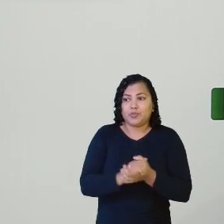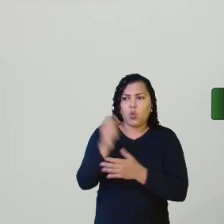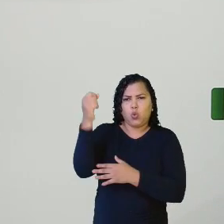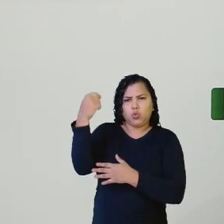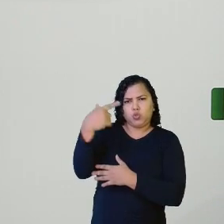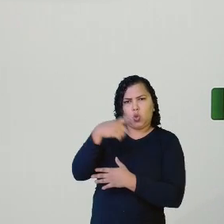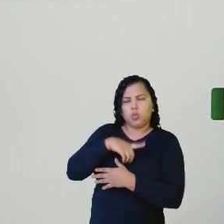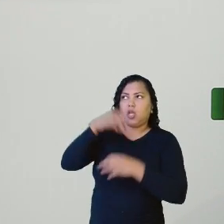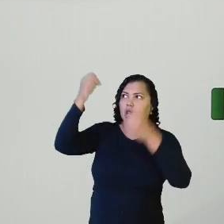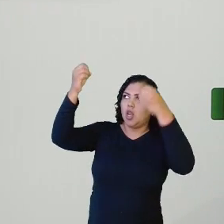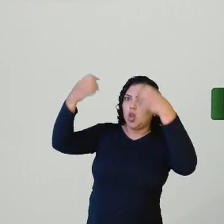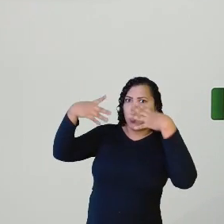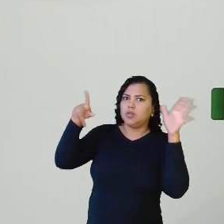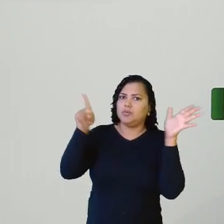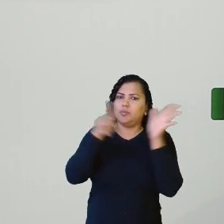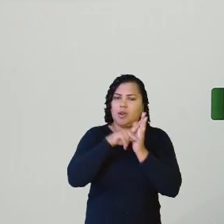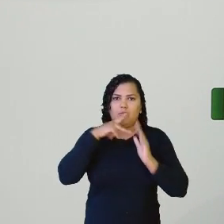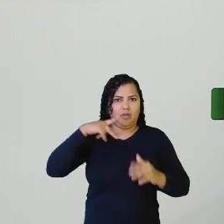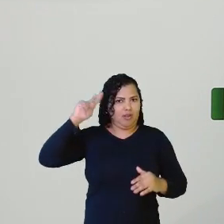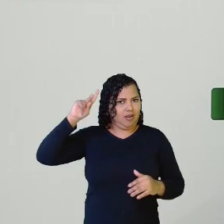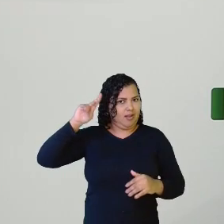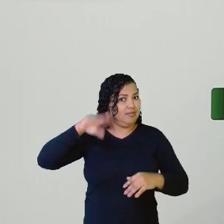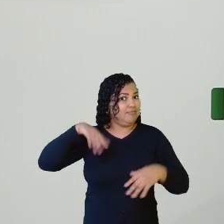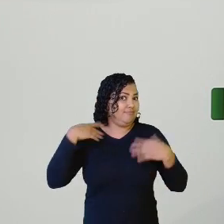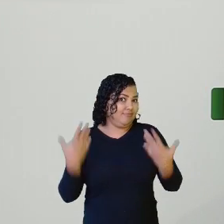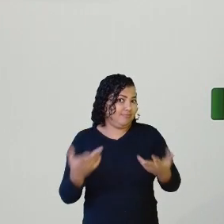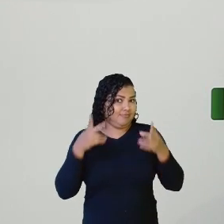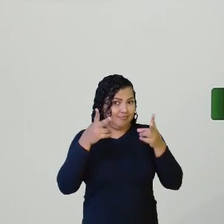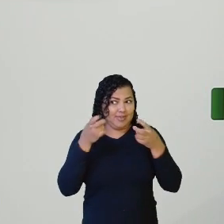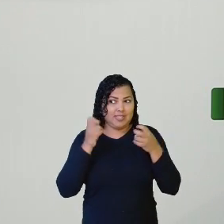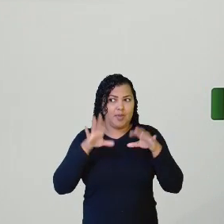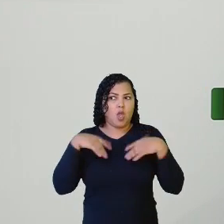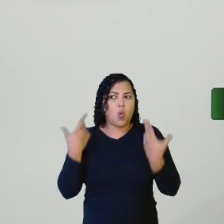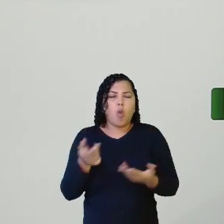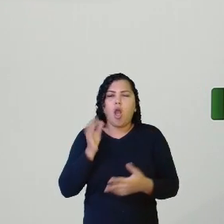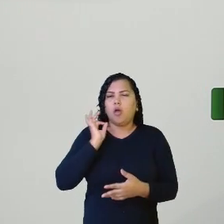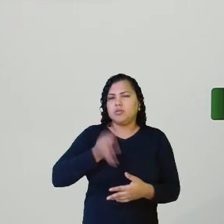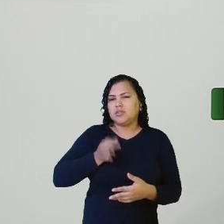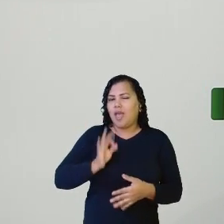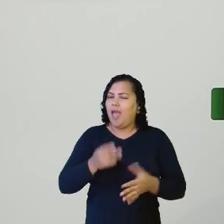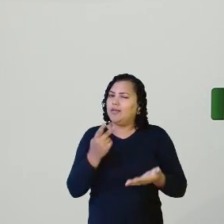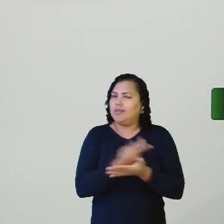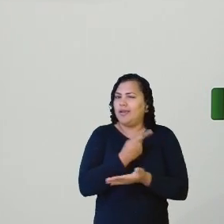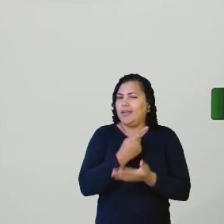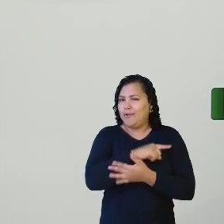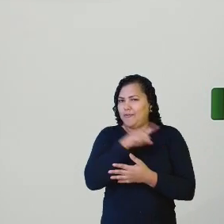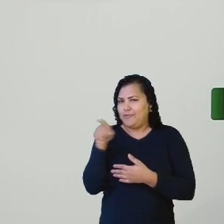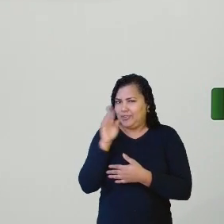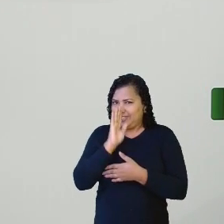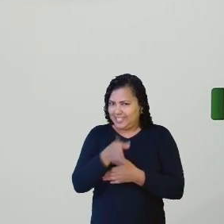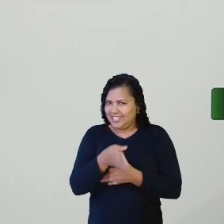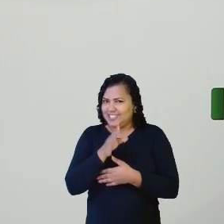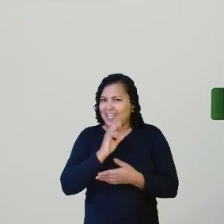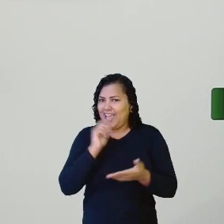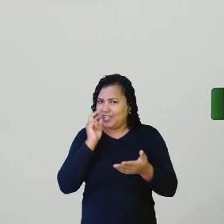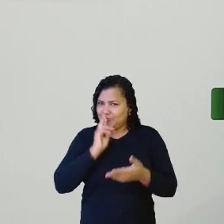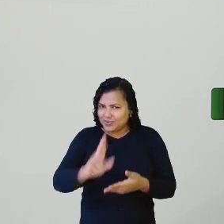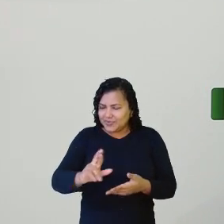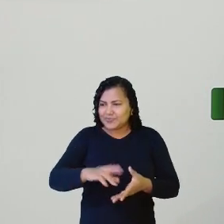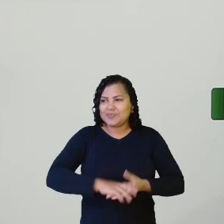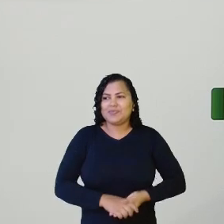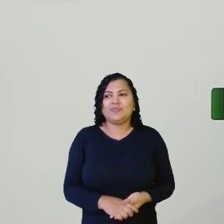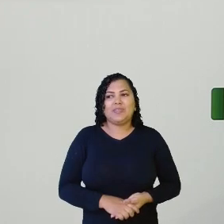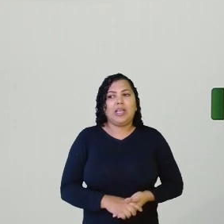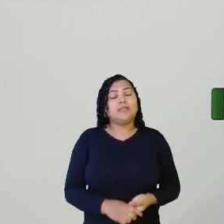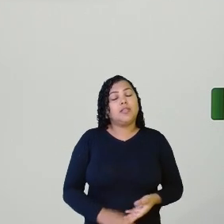Qual será que é verdadeiro e qual será que é falso? Vamos ver? Vamos ver a resposta? Vamos ver se vocês acertaram? Olha só. Então,